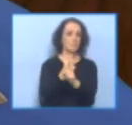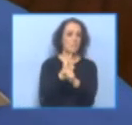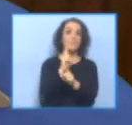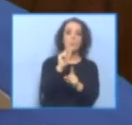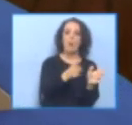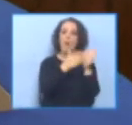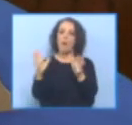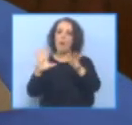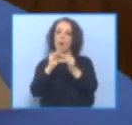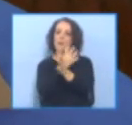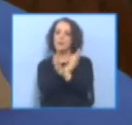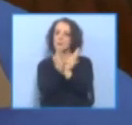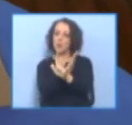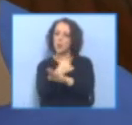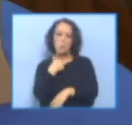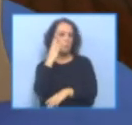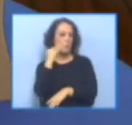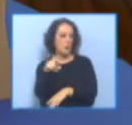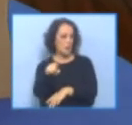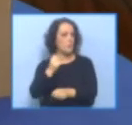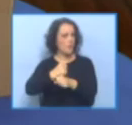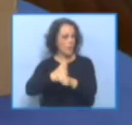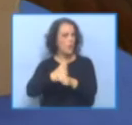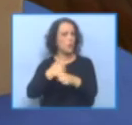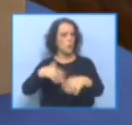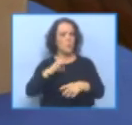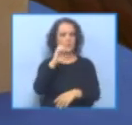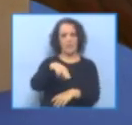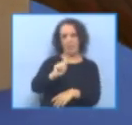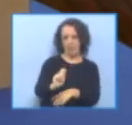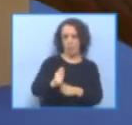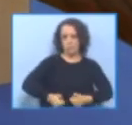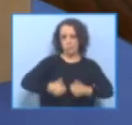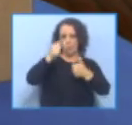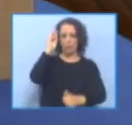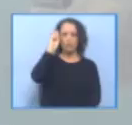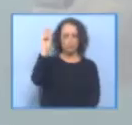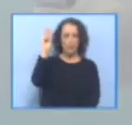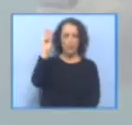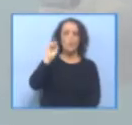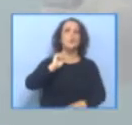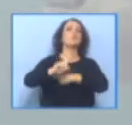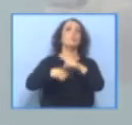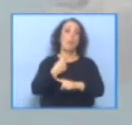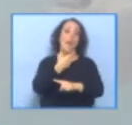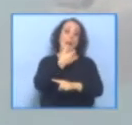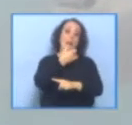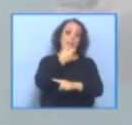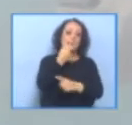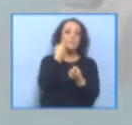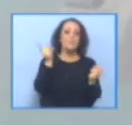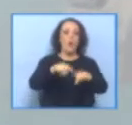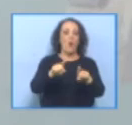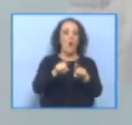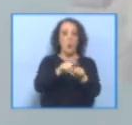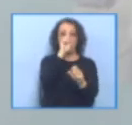relacionado com os incêndios, presumo que há um trabalho interessante desenvolvido pelo CNE, pelos escoteiros. Depois é necessário reflorestar o que ardeu,